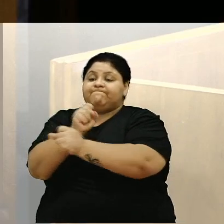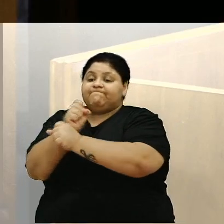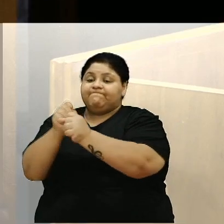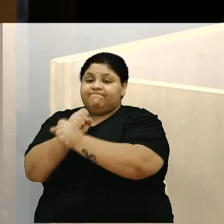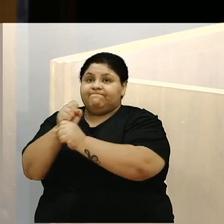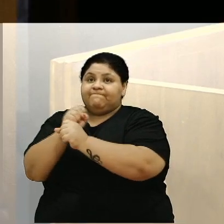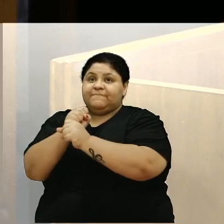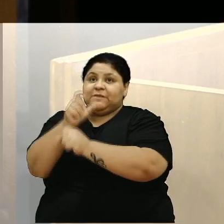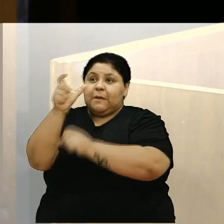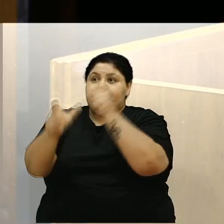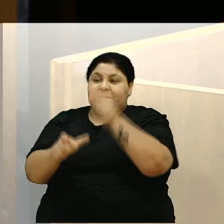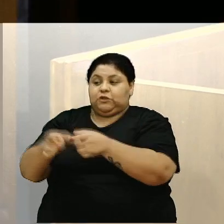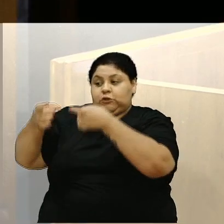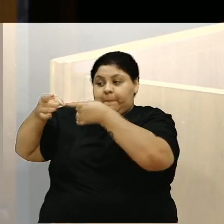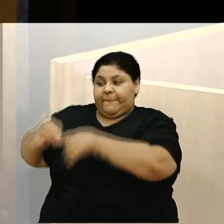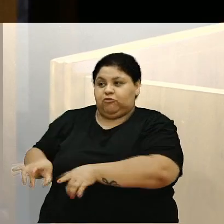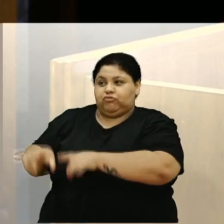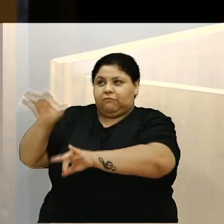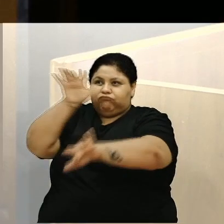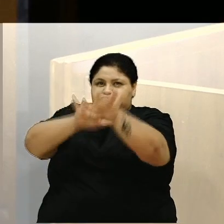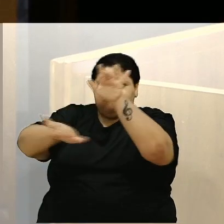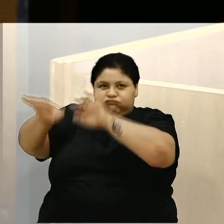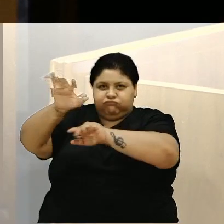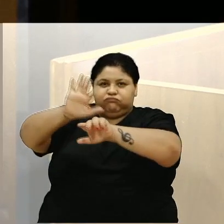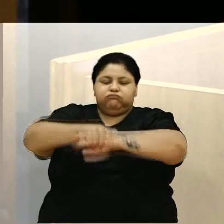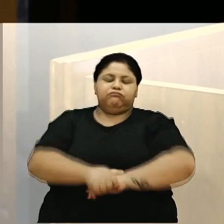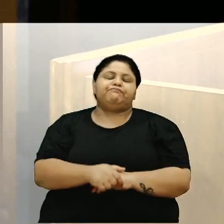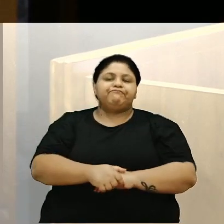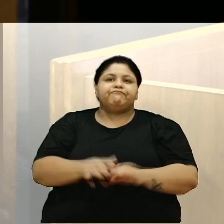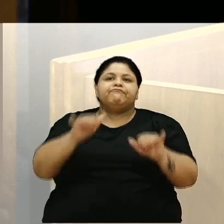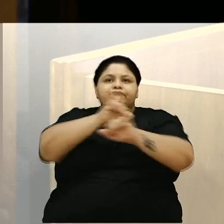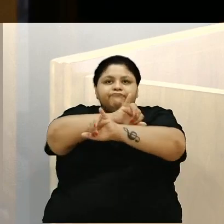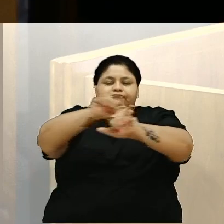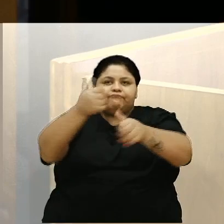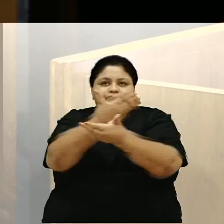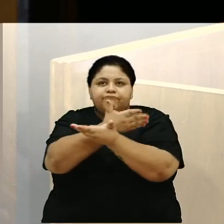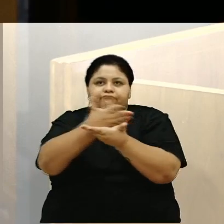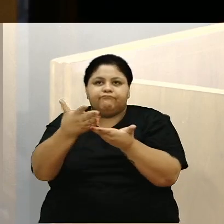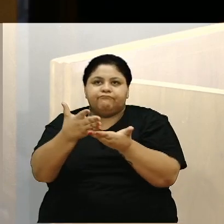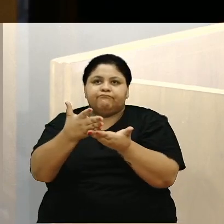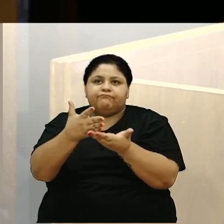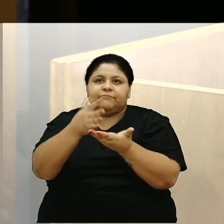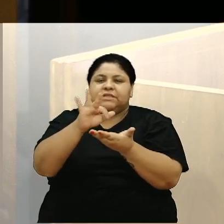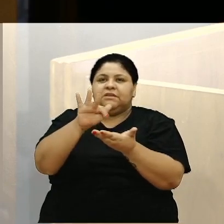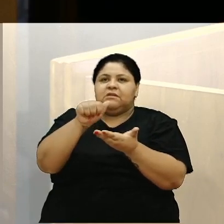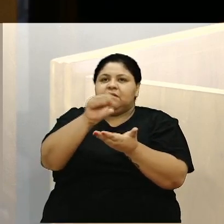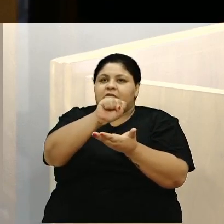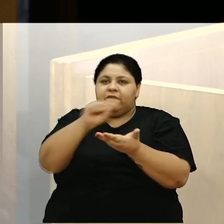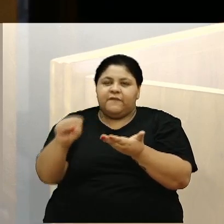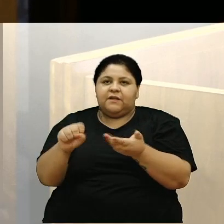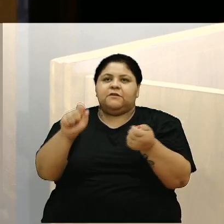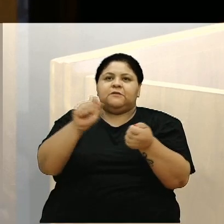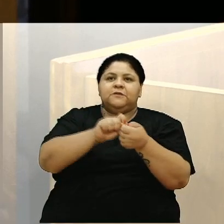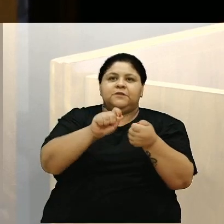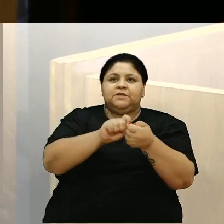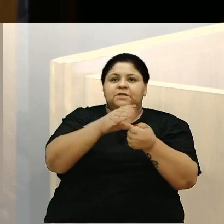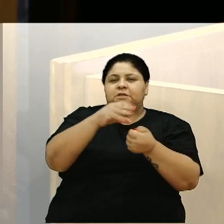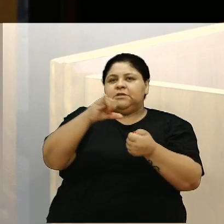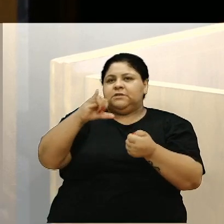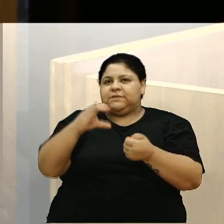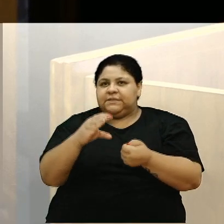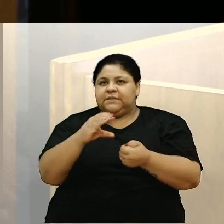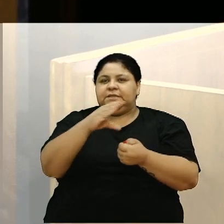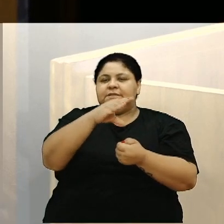enchentes. A campanha do agasalho é uma iniciativa da Fundação Caxias, realizada pela SIC, CDL, ADCE,